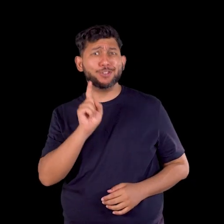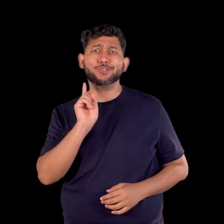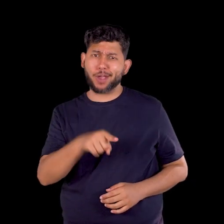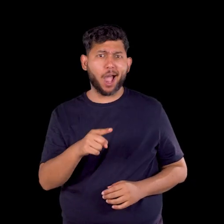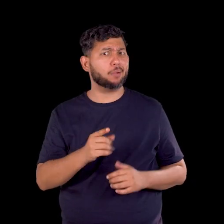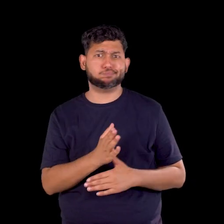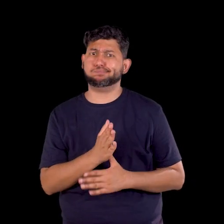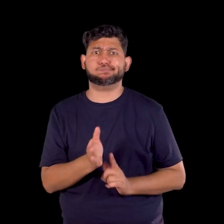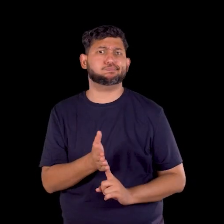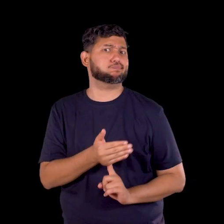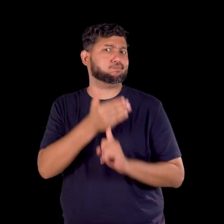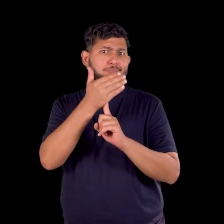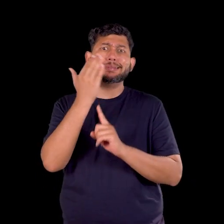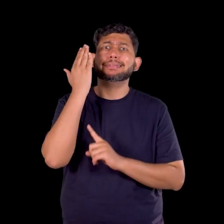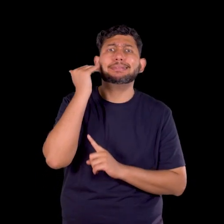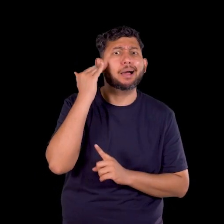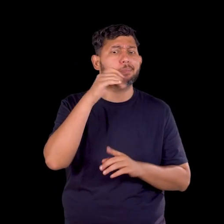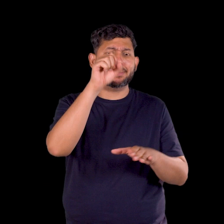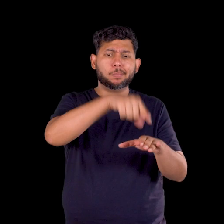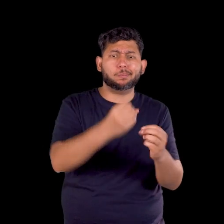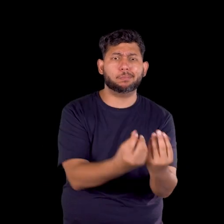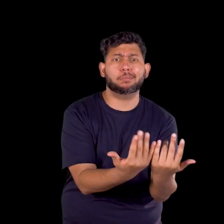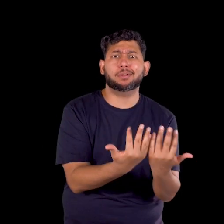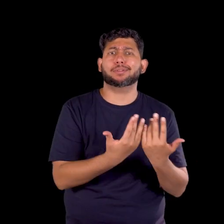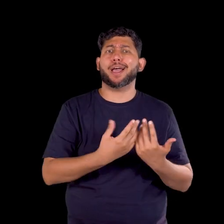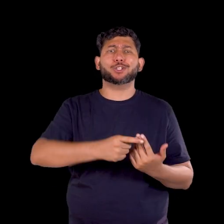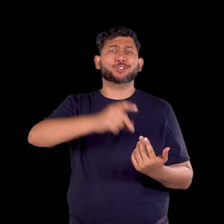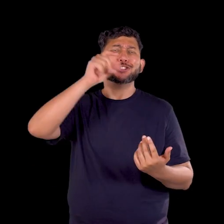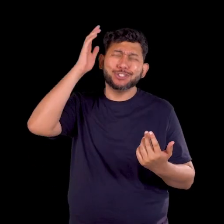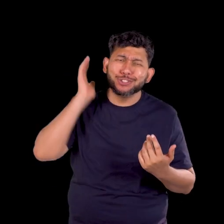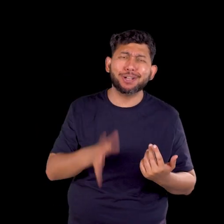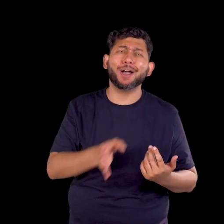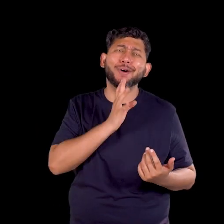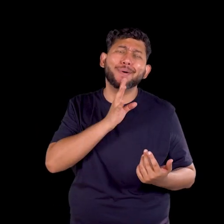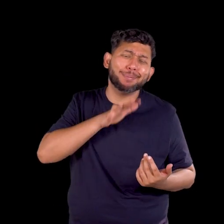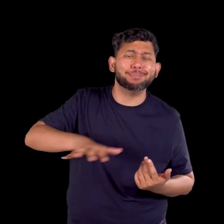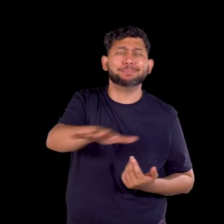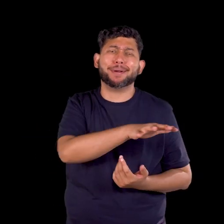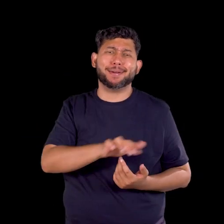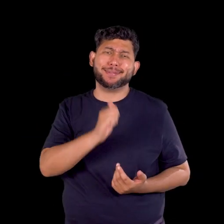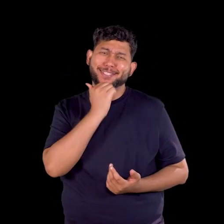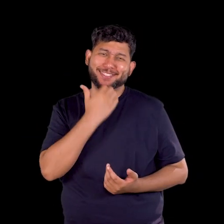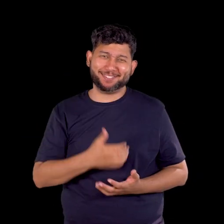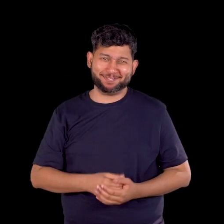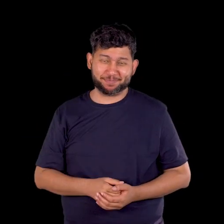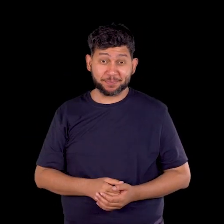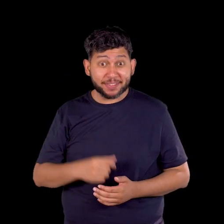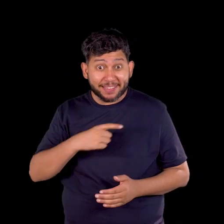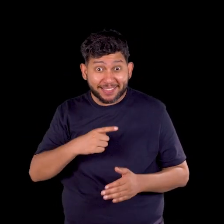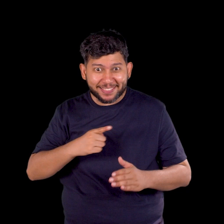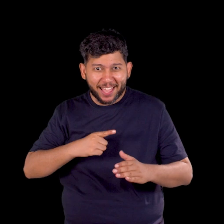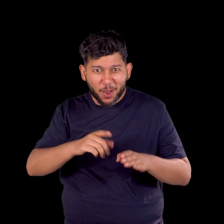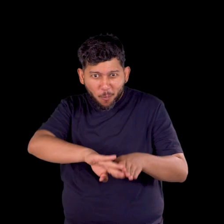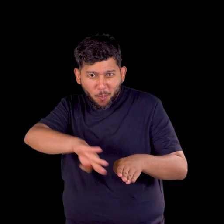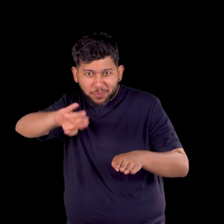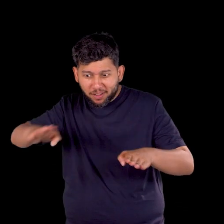época, dominando técnicas de agricultura e conhecimentos importantes em várias áreas. Passando pela Cordilheira Andina e